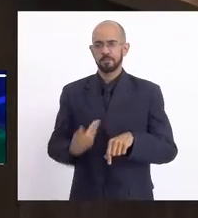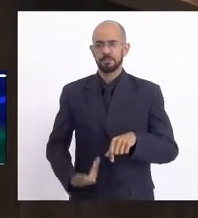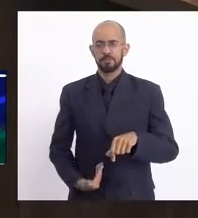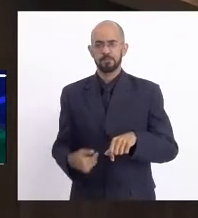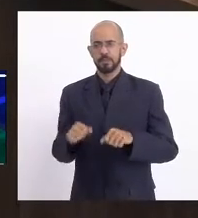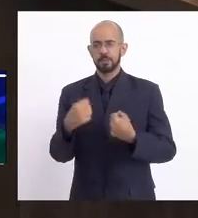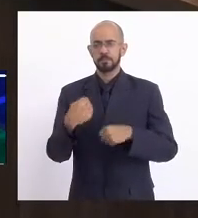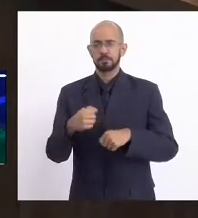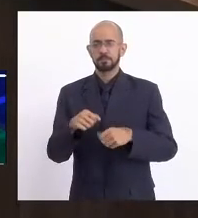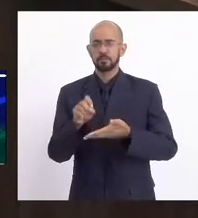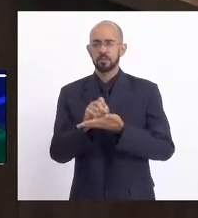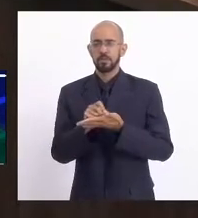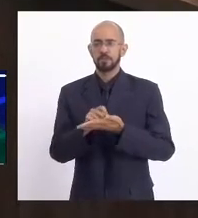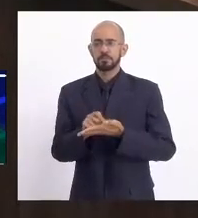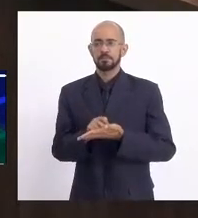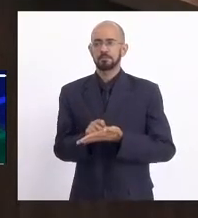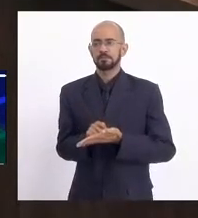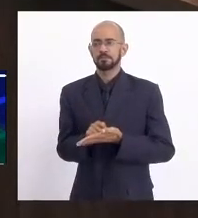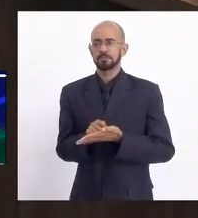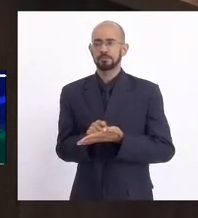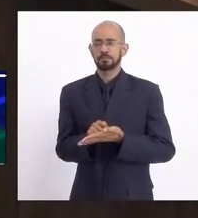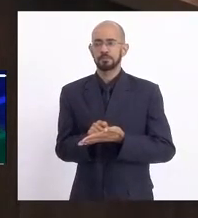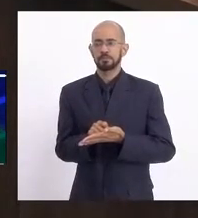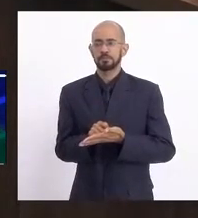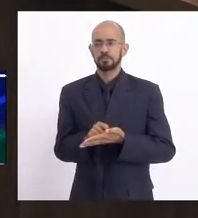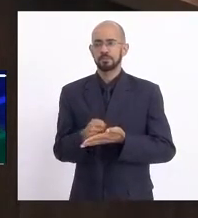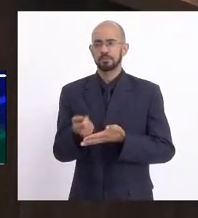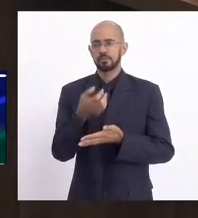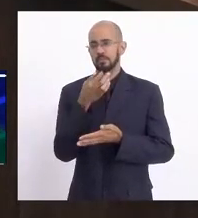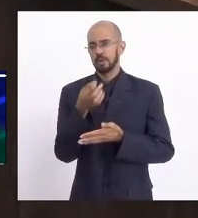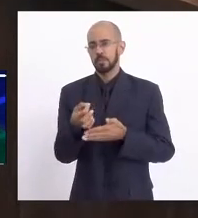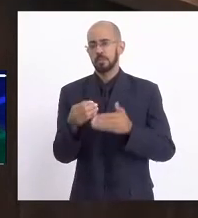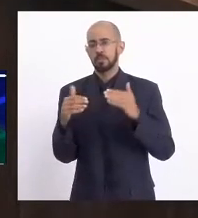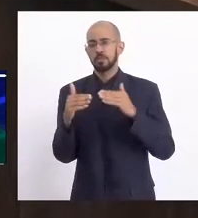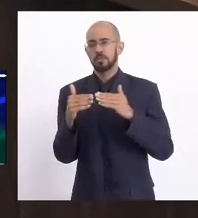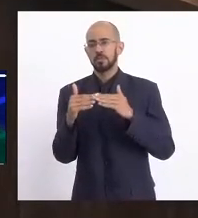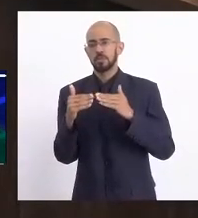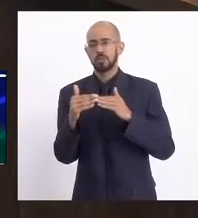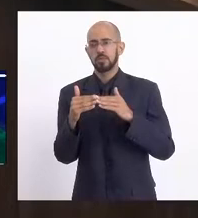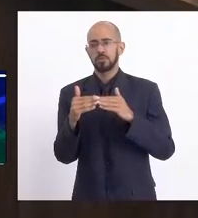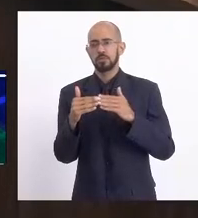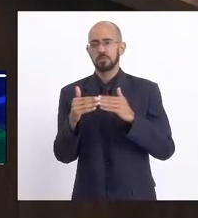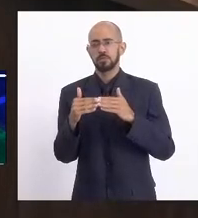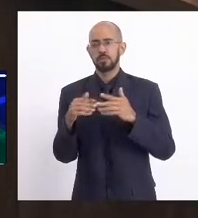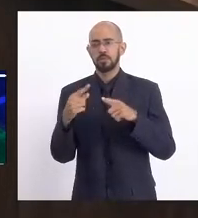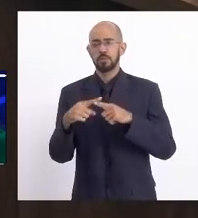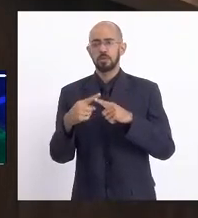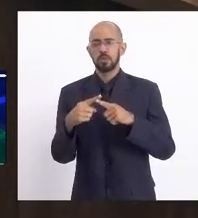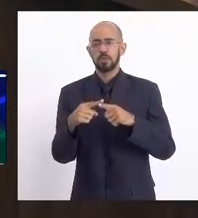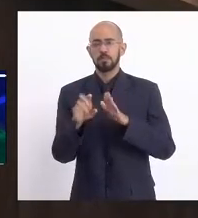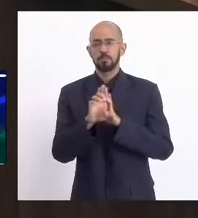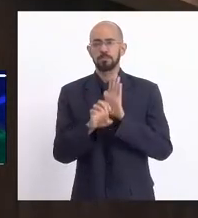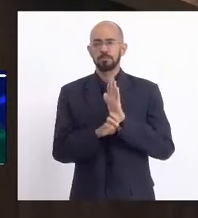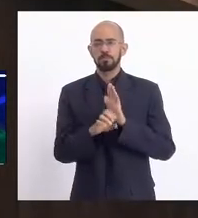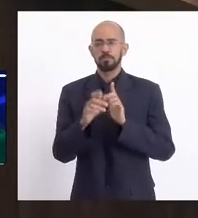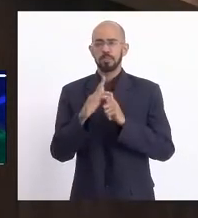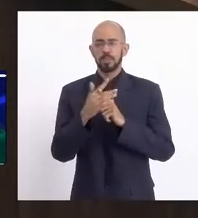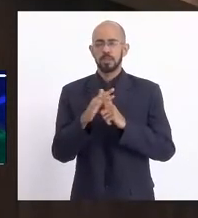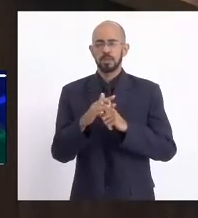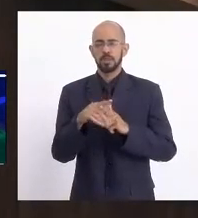tem que estar escrito que o parecer for favorável. Porque a emenda 2 dos